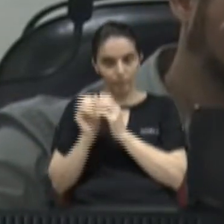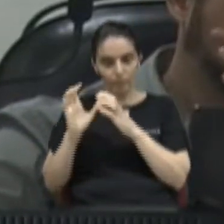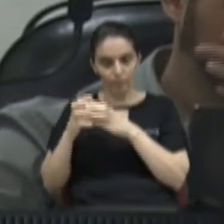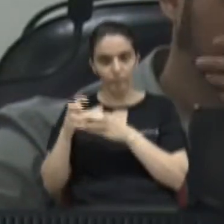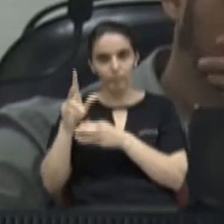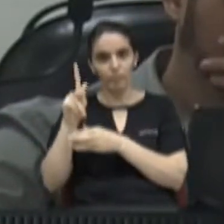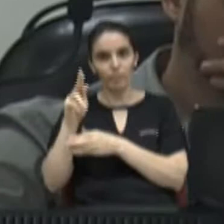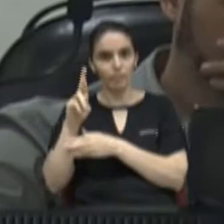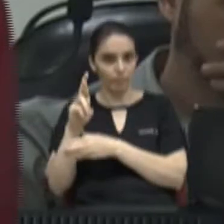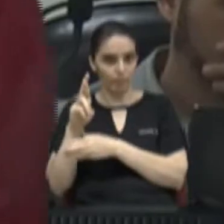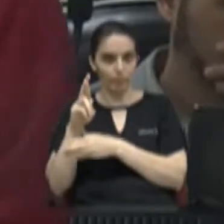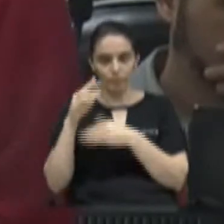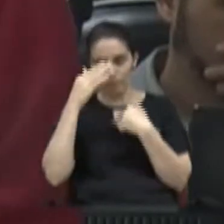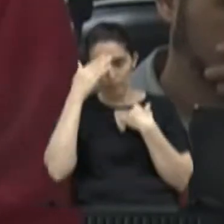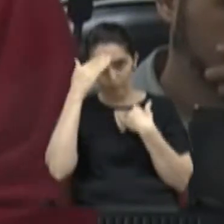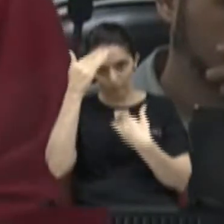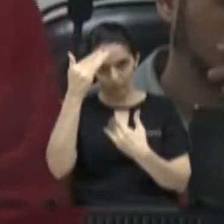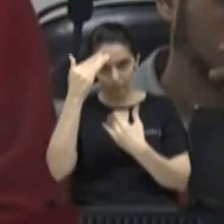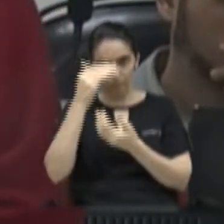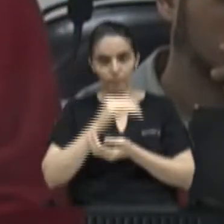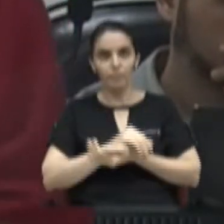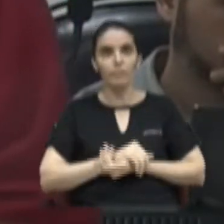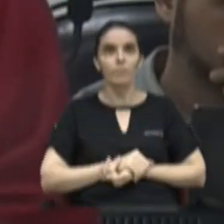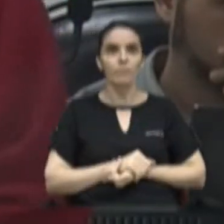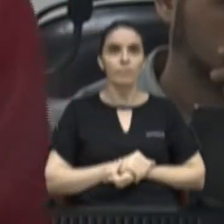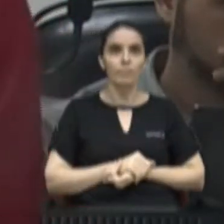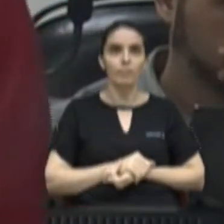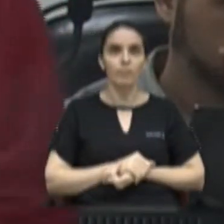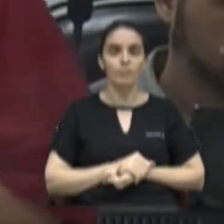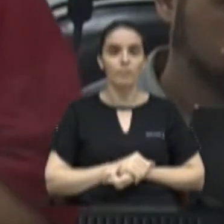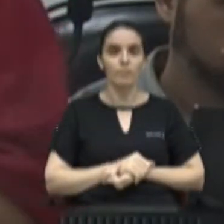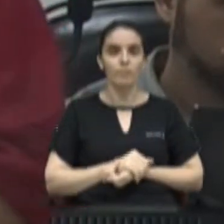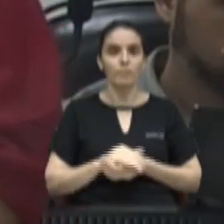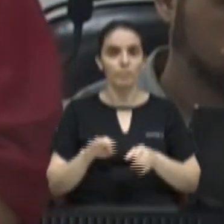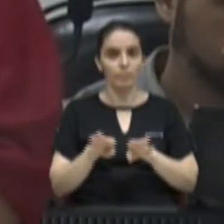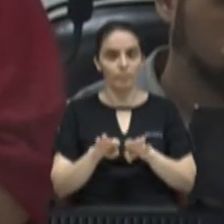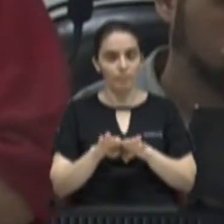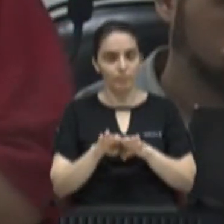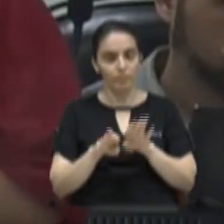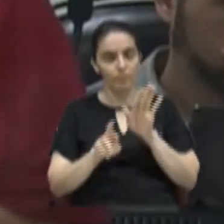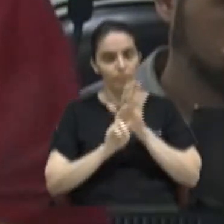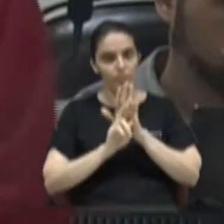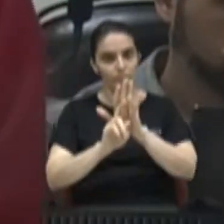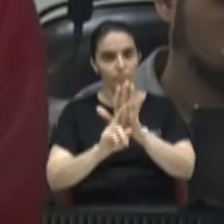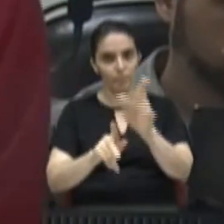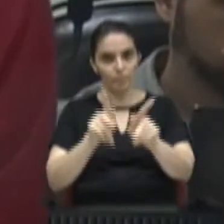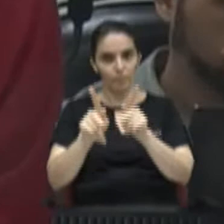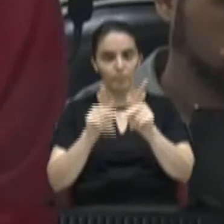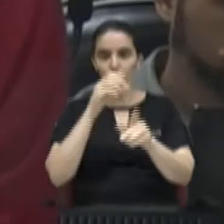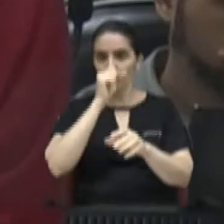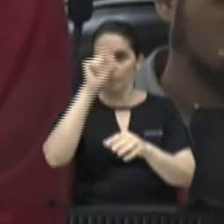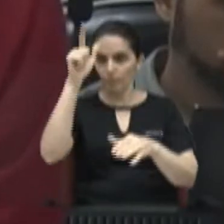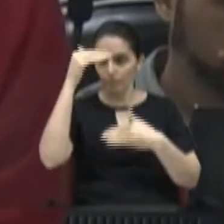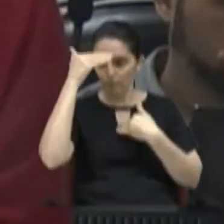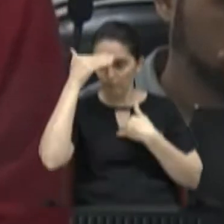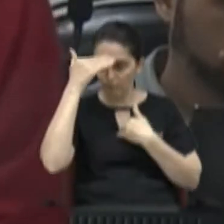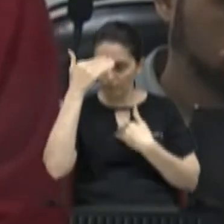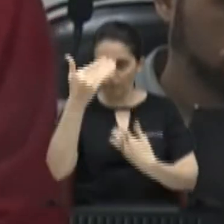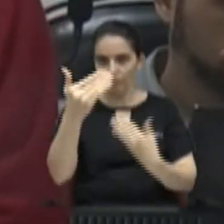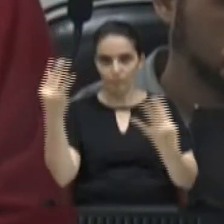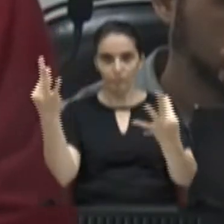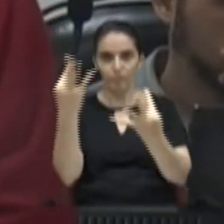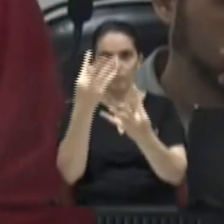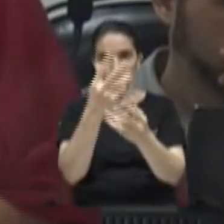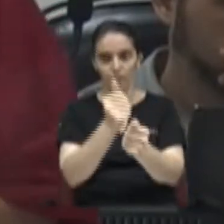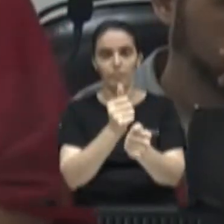PR. Muito obrigada. E, em nome do povo de Limeira, obrigada de coração a